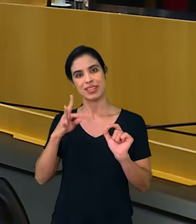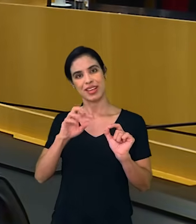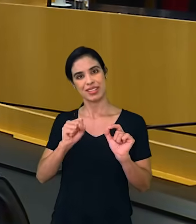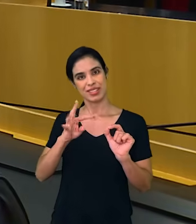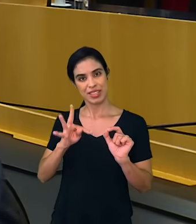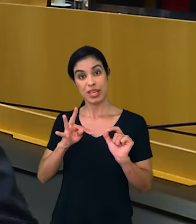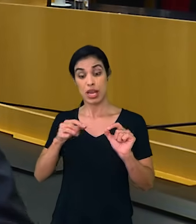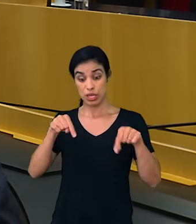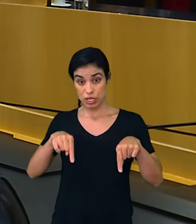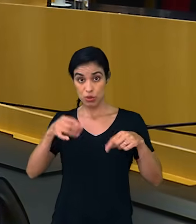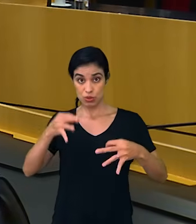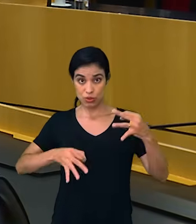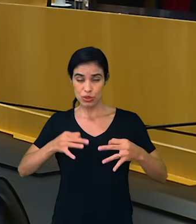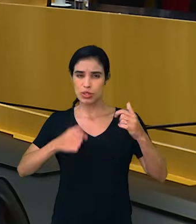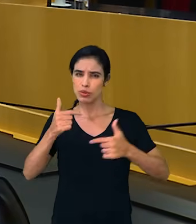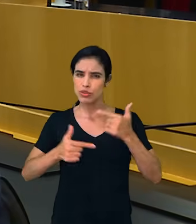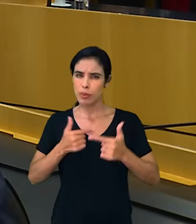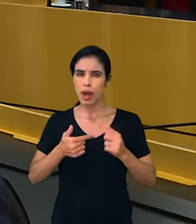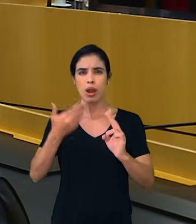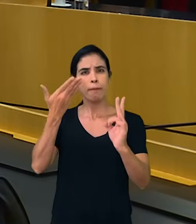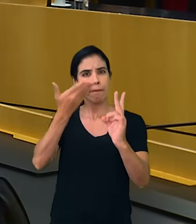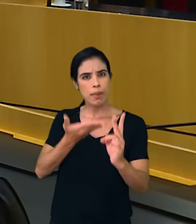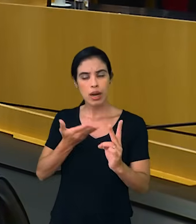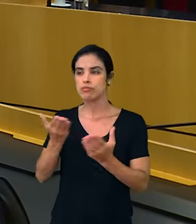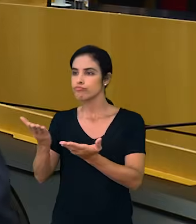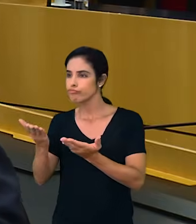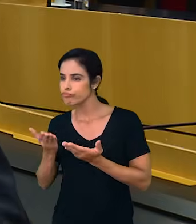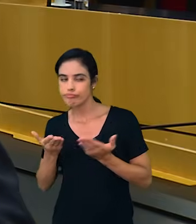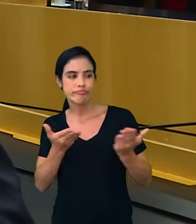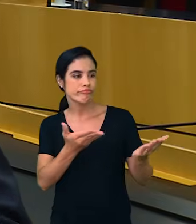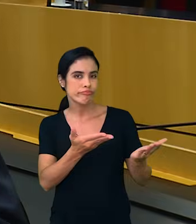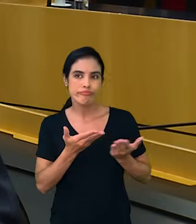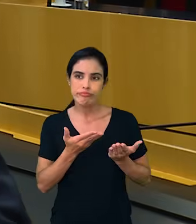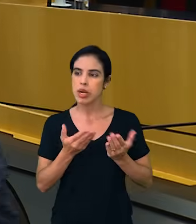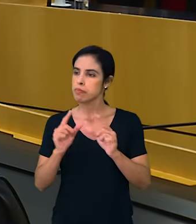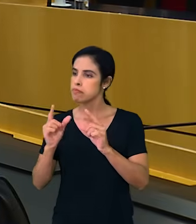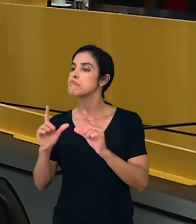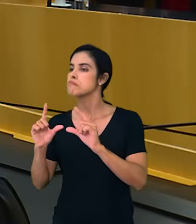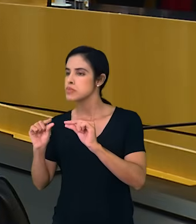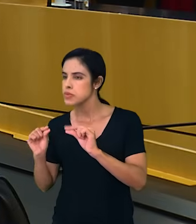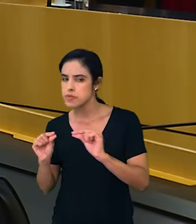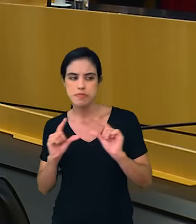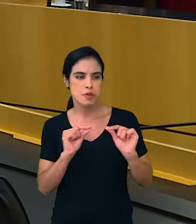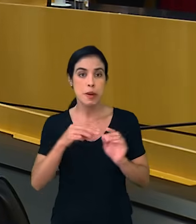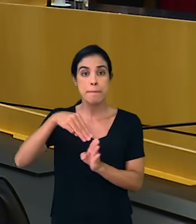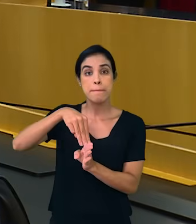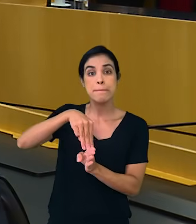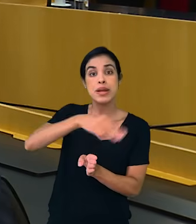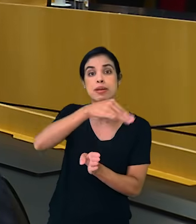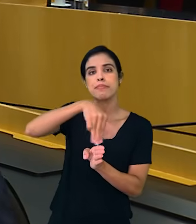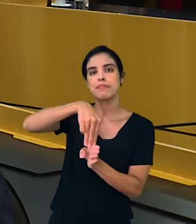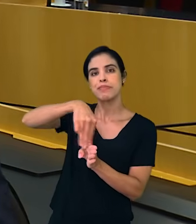Trabalho, que é aproximar as partes, conciliar, né, fazer com que os segmentos